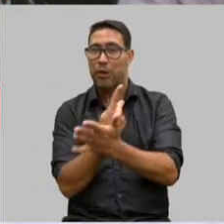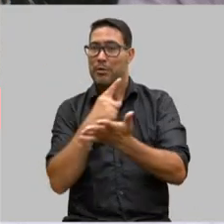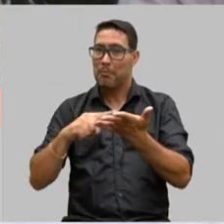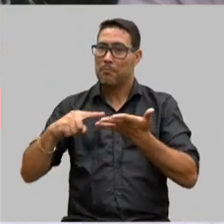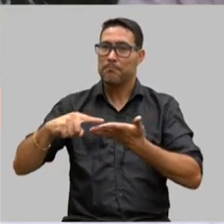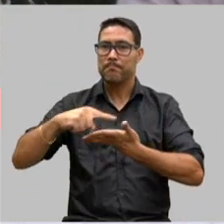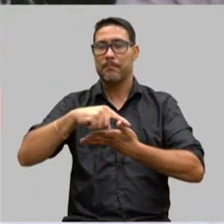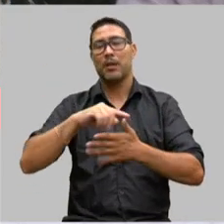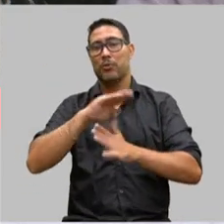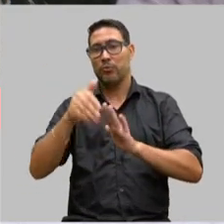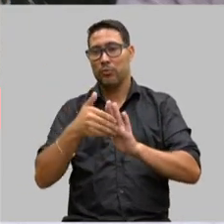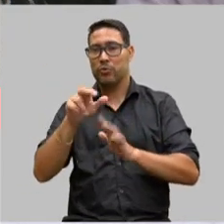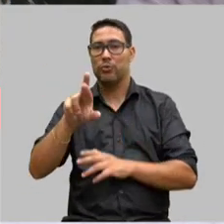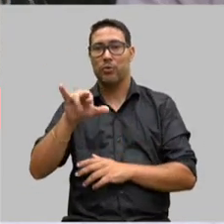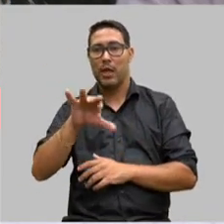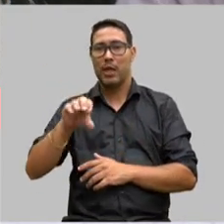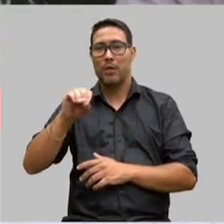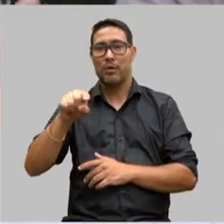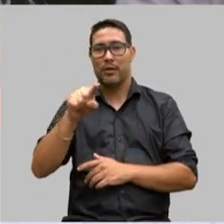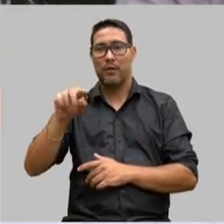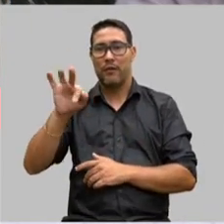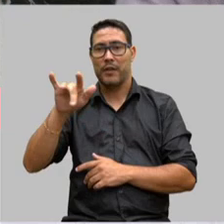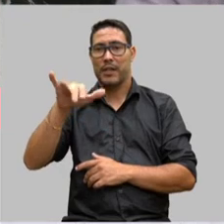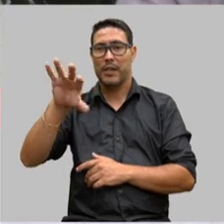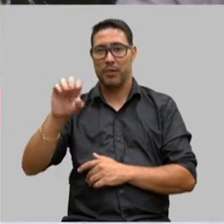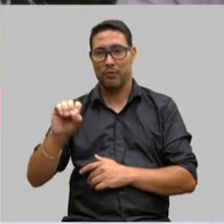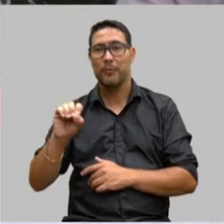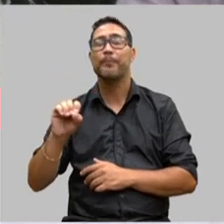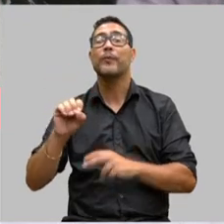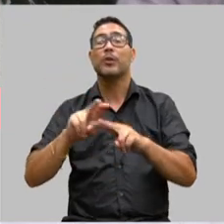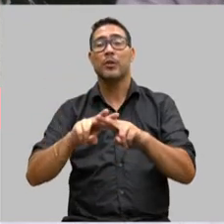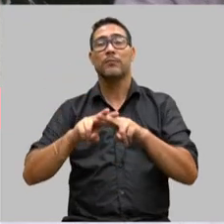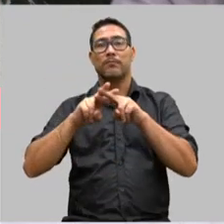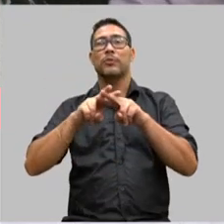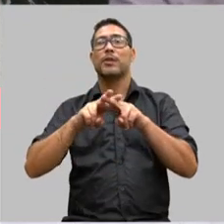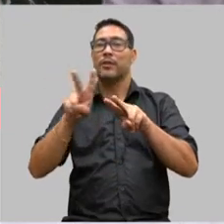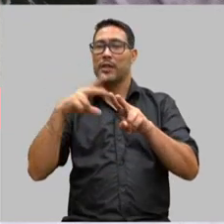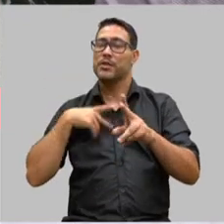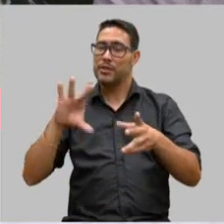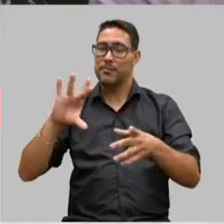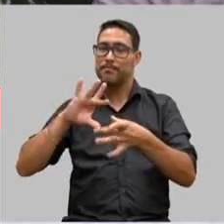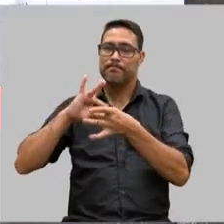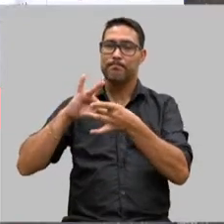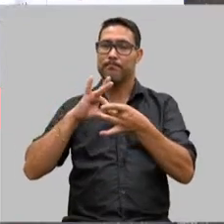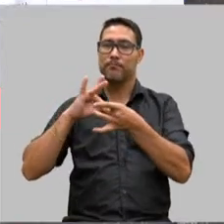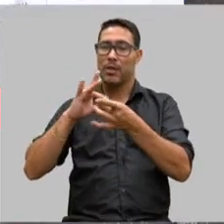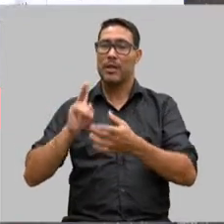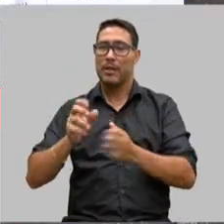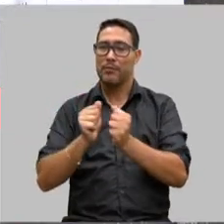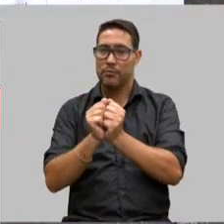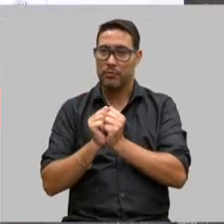Então, parabéns mais uma vez pela iniciativa, conte sempre com a nossa Unimontes.